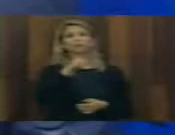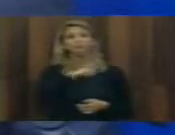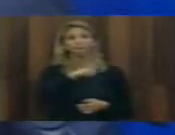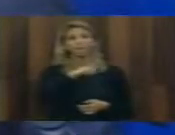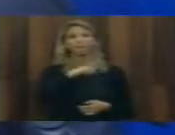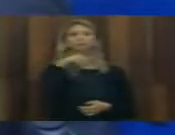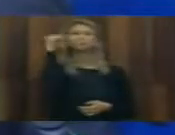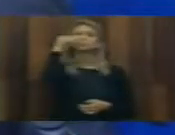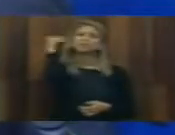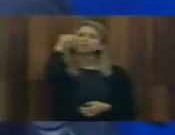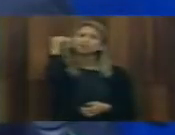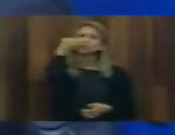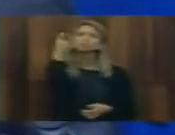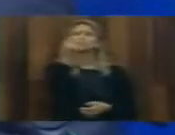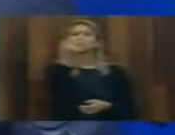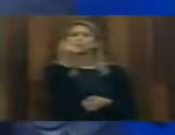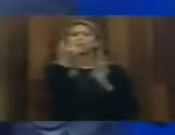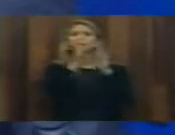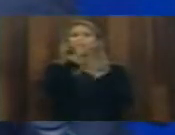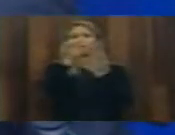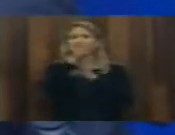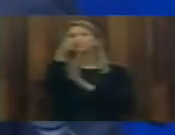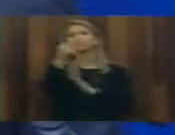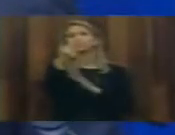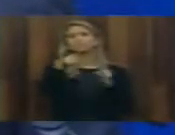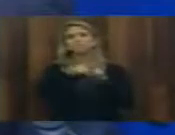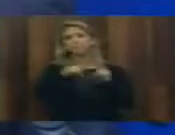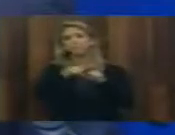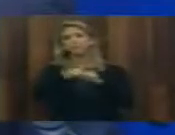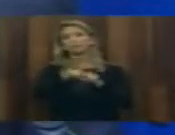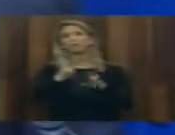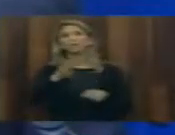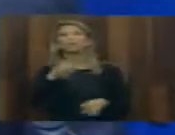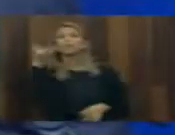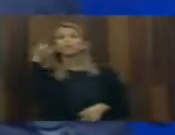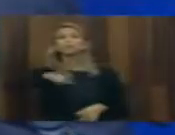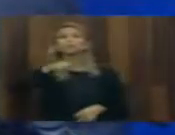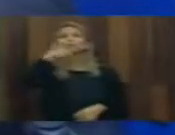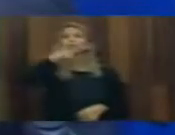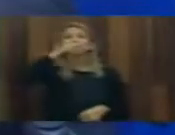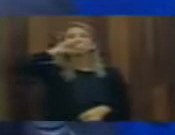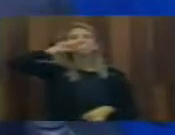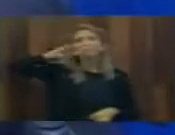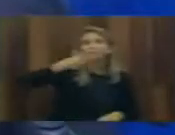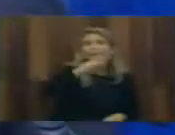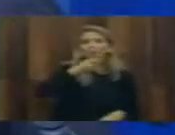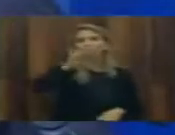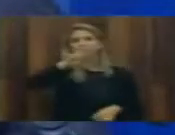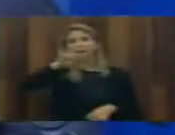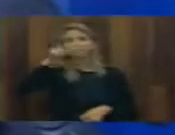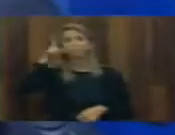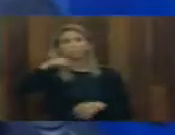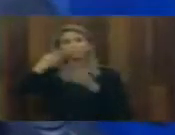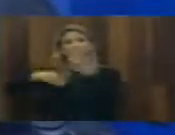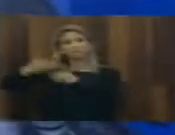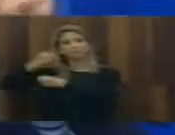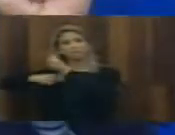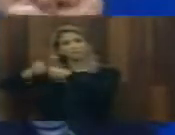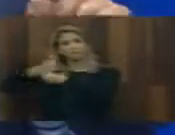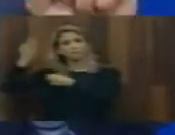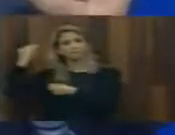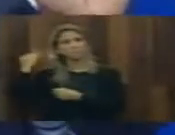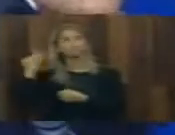parlamentares, onde na área da saúde eu já consegui com o senador Lindbergh 1 milhão e 200 mil efetivados e com a Benedita da Silva